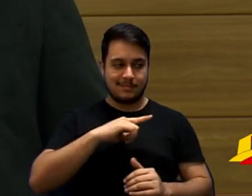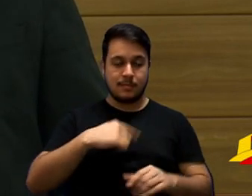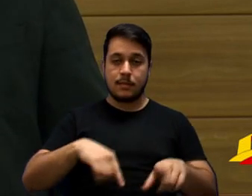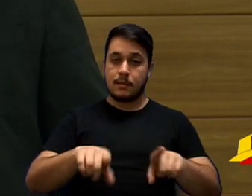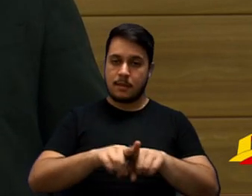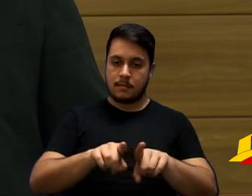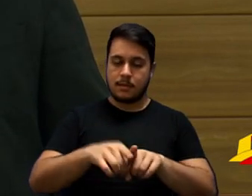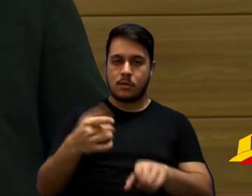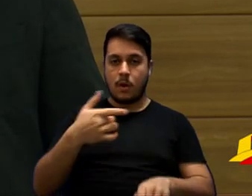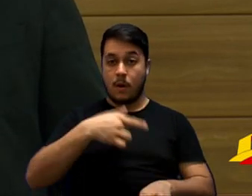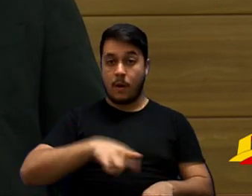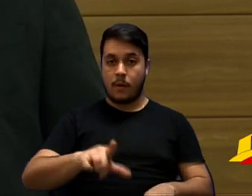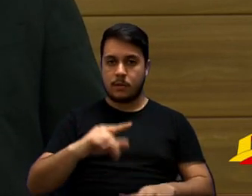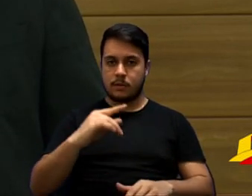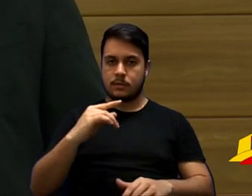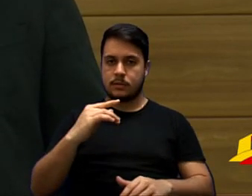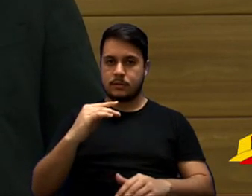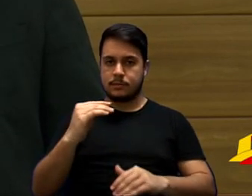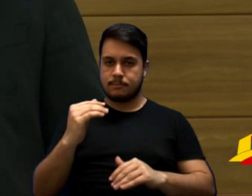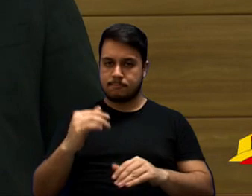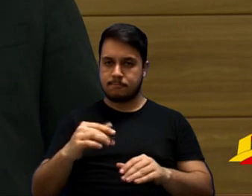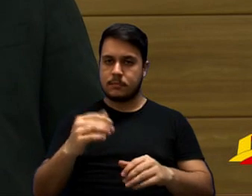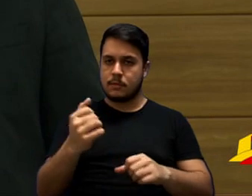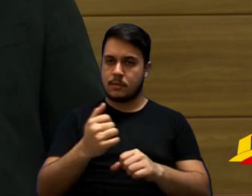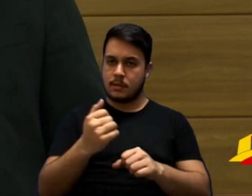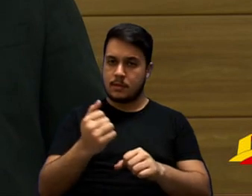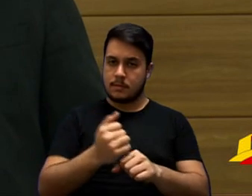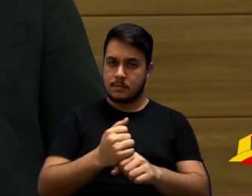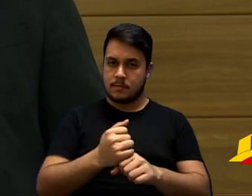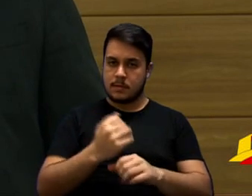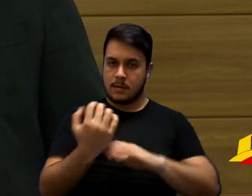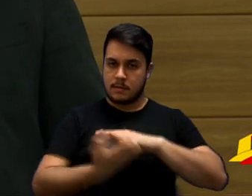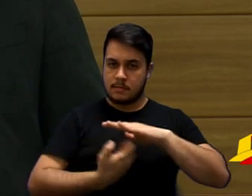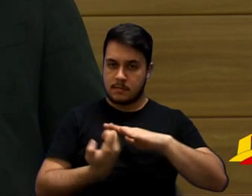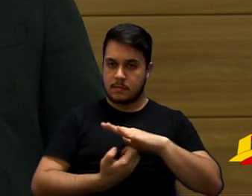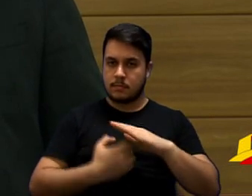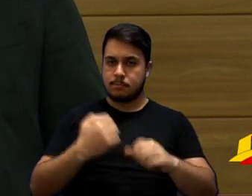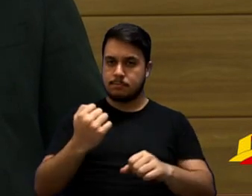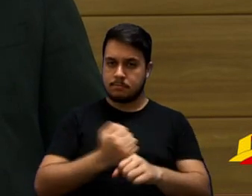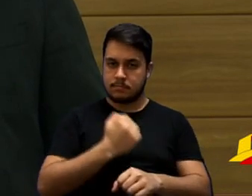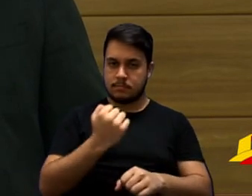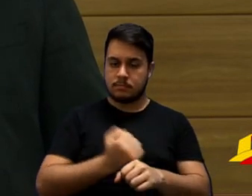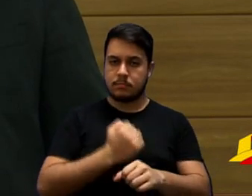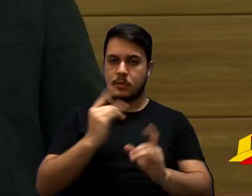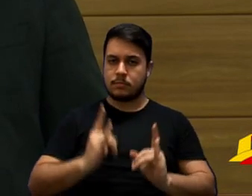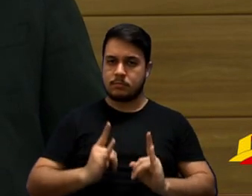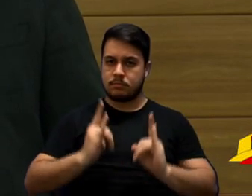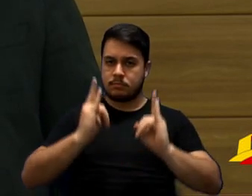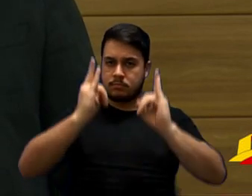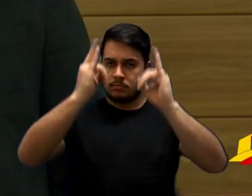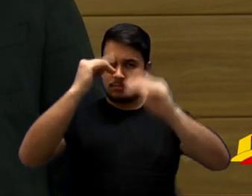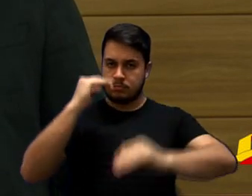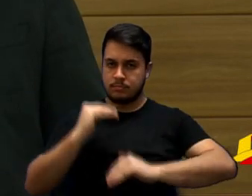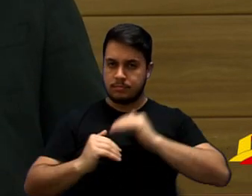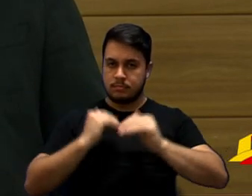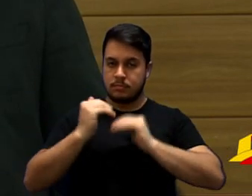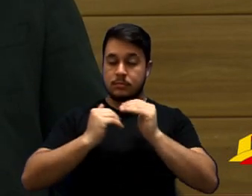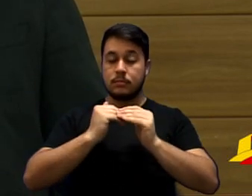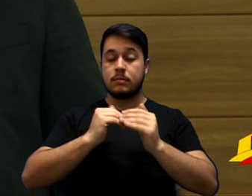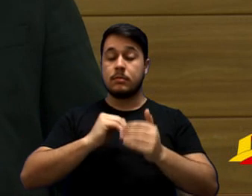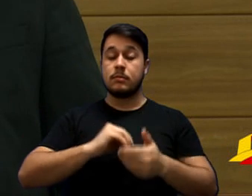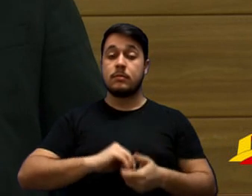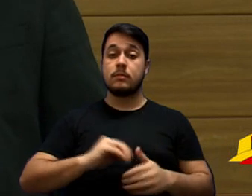na cidade que estão construindo tanto na zona norte quanto na zona leste prédios acontecem a todo momento na zona leste